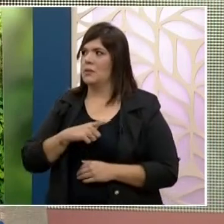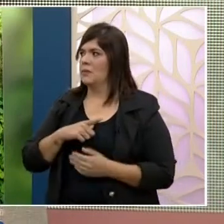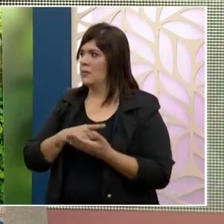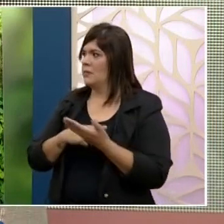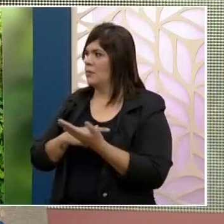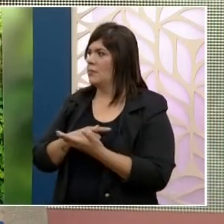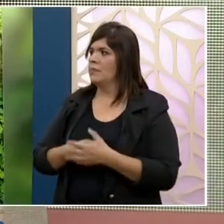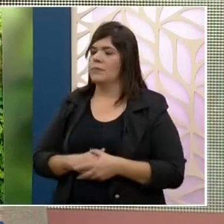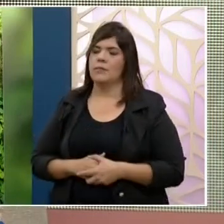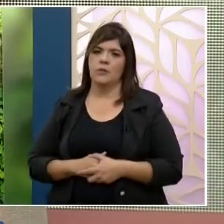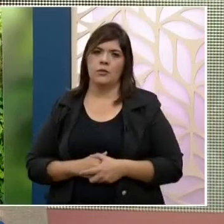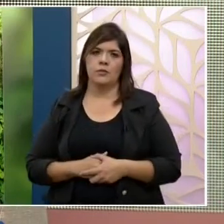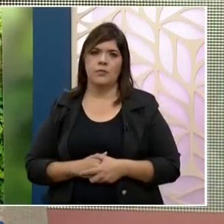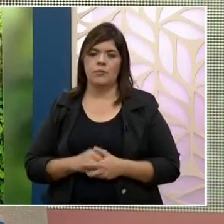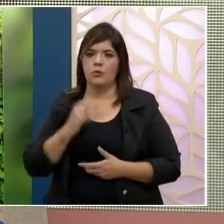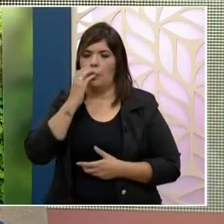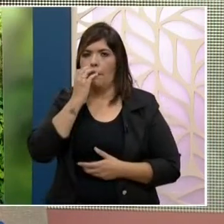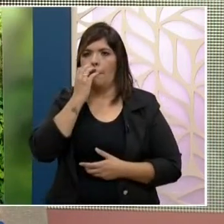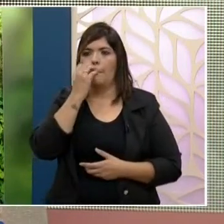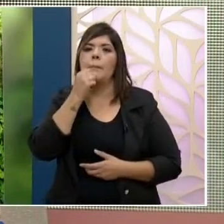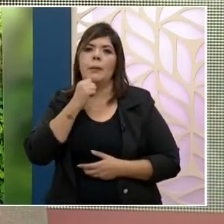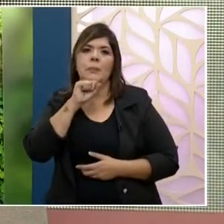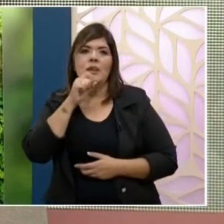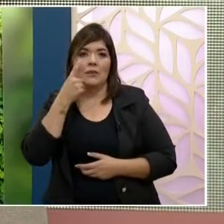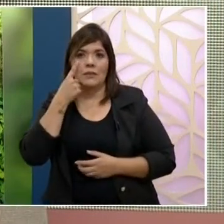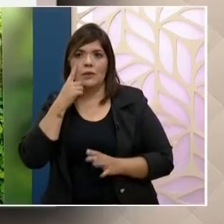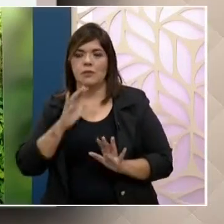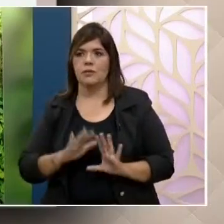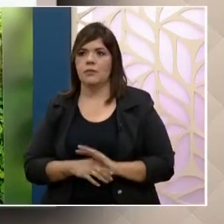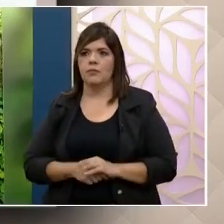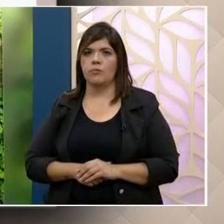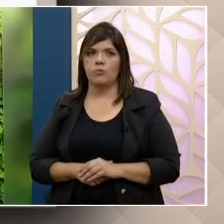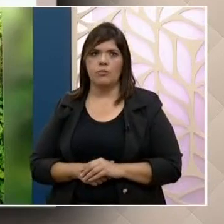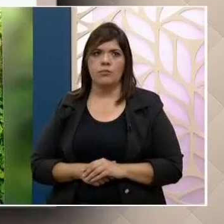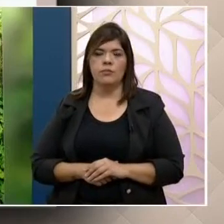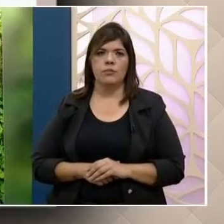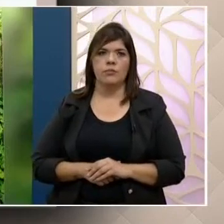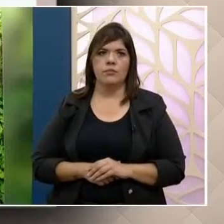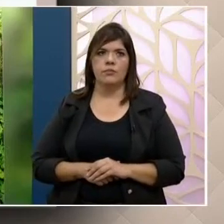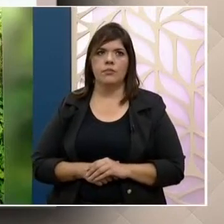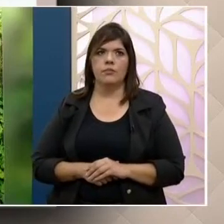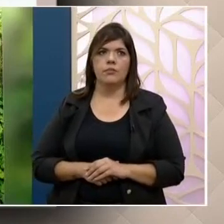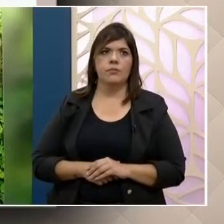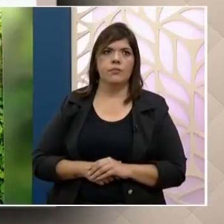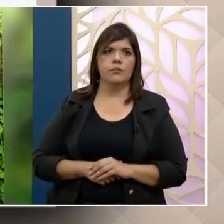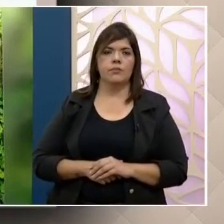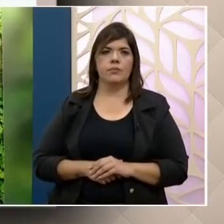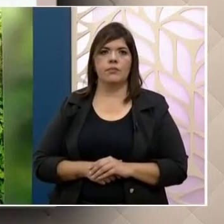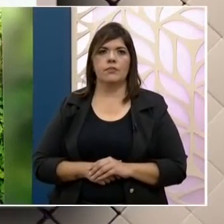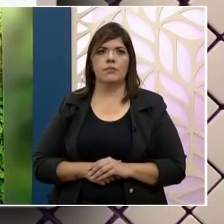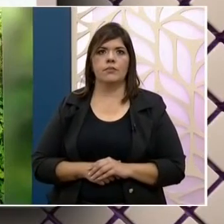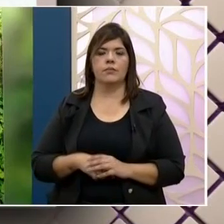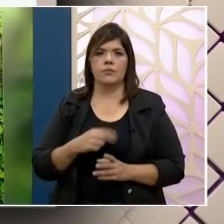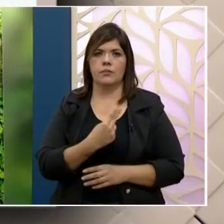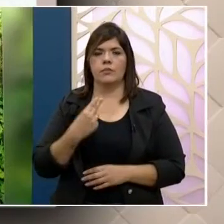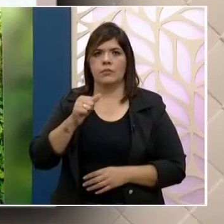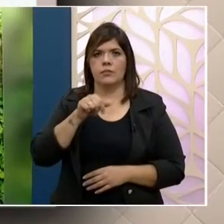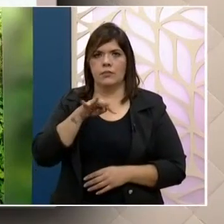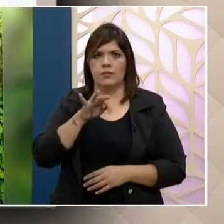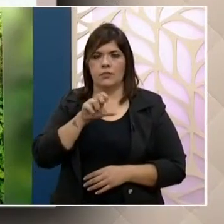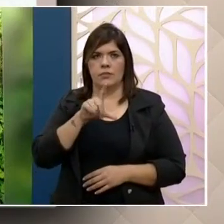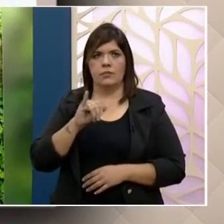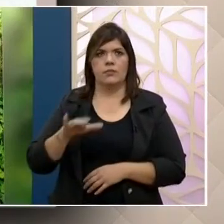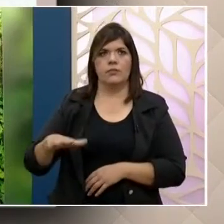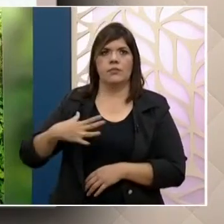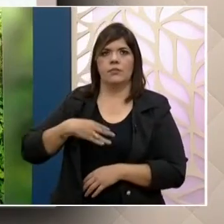aqui bem interessante de uma mamãe. Vamos assistir. Olá, meu nome é Natália, sou mãe do Azaf, de